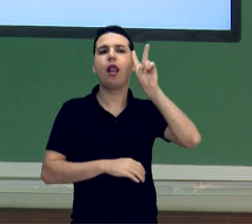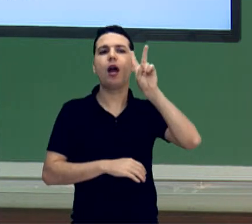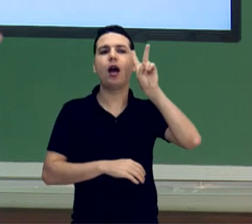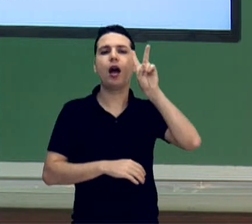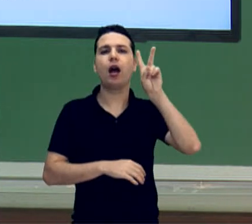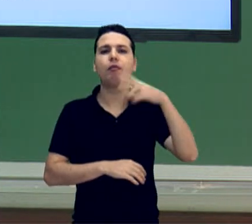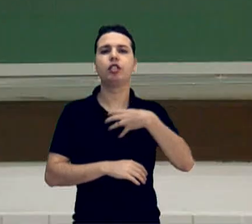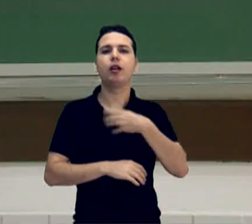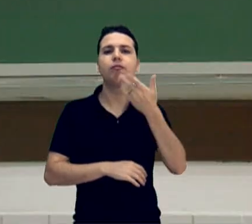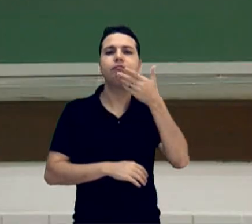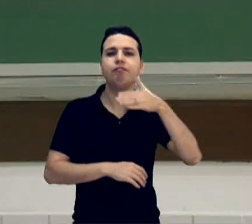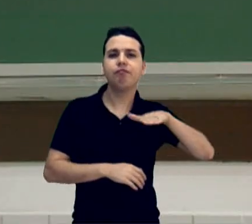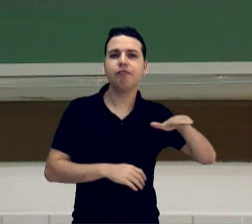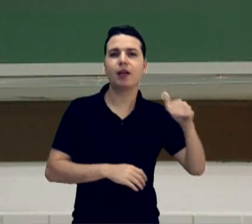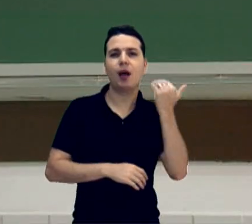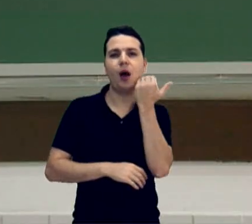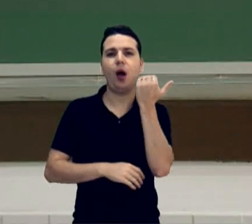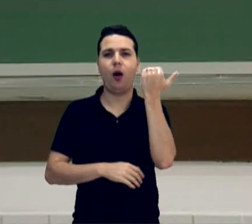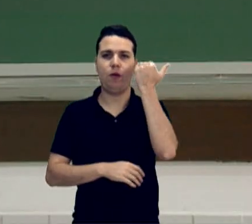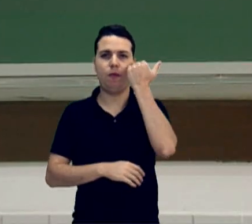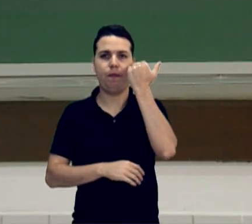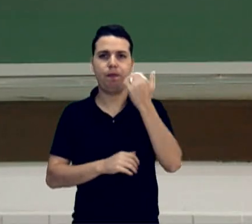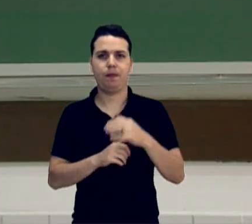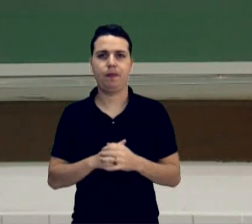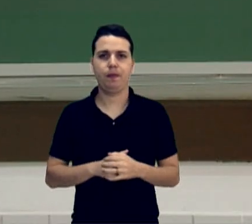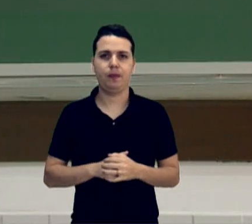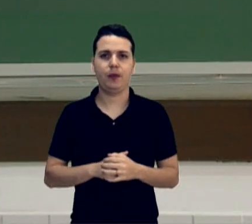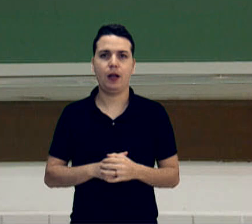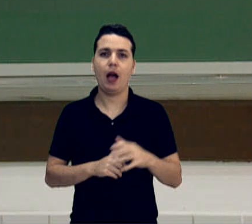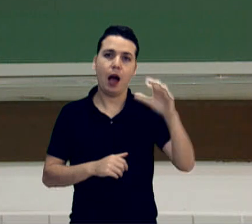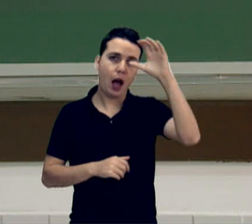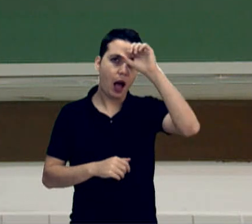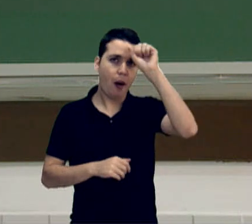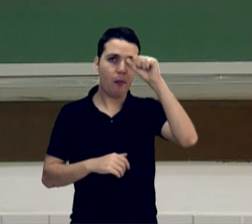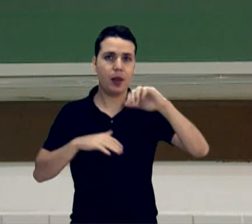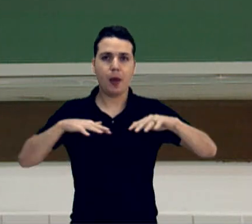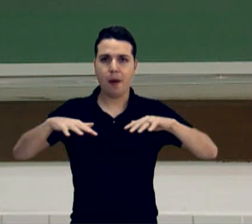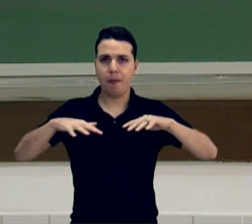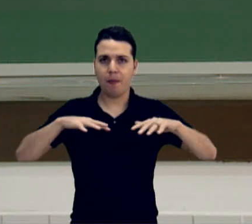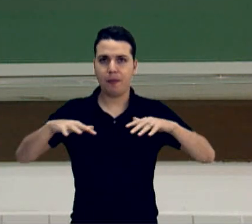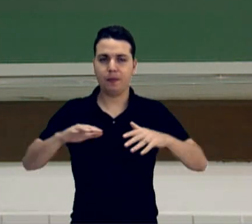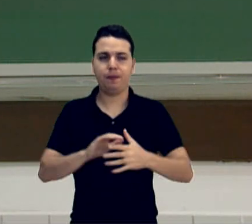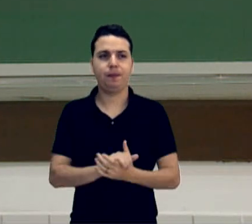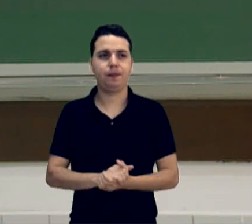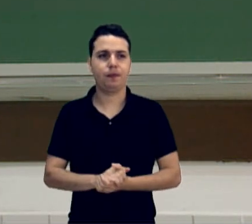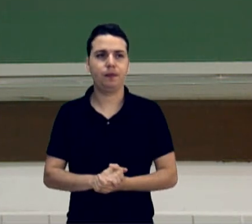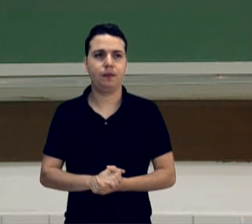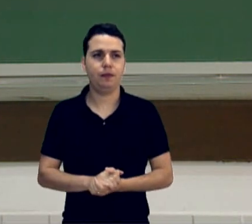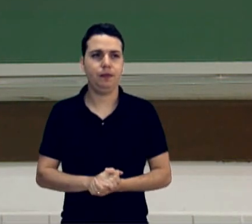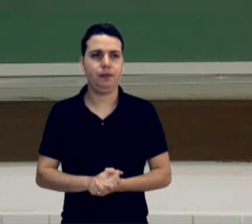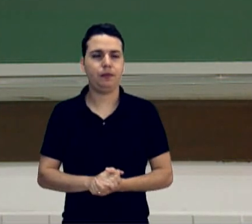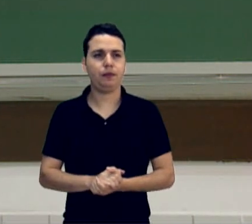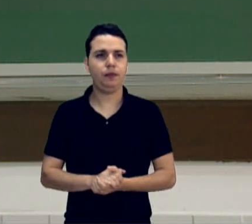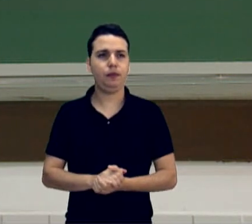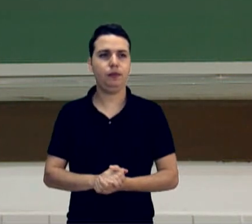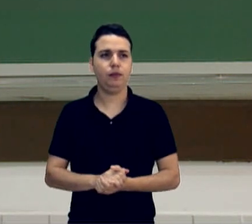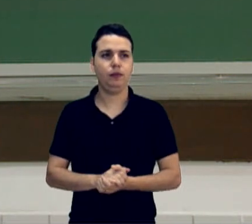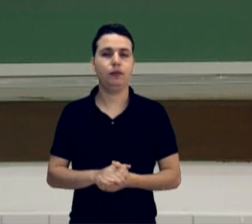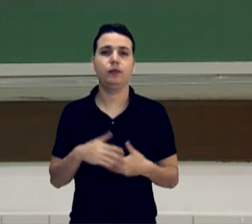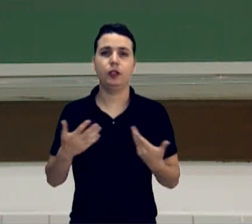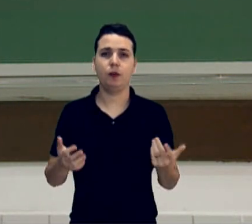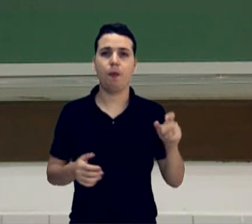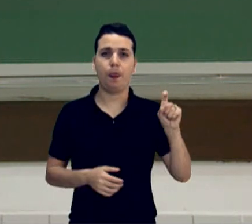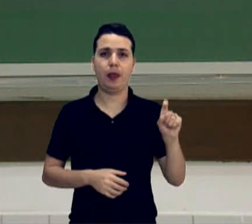essa infância, essa adolescência, né, de aprender esses movimentos, certo? Tranquilo, então o